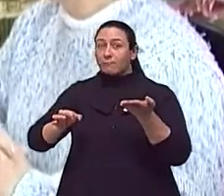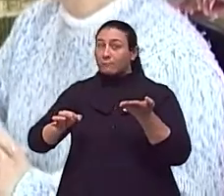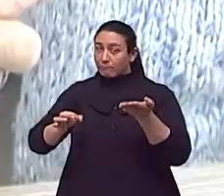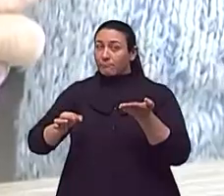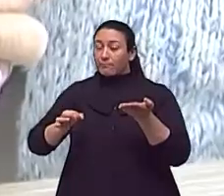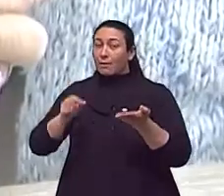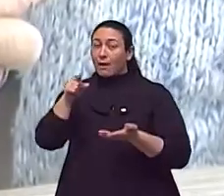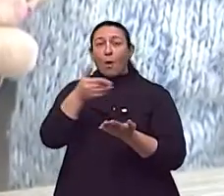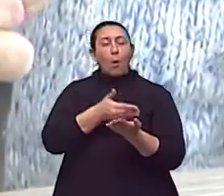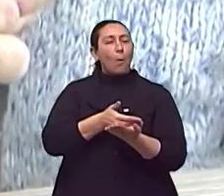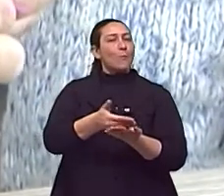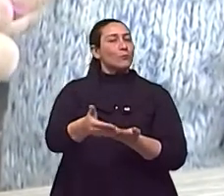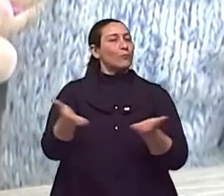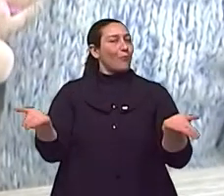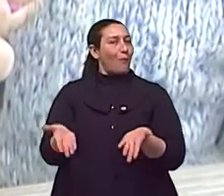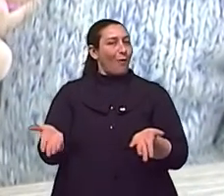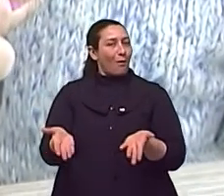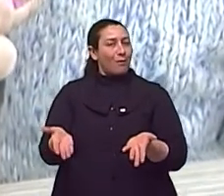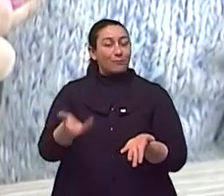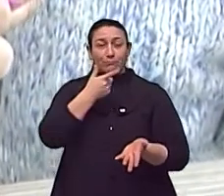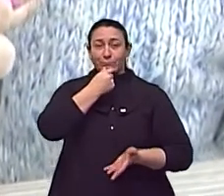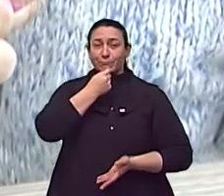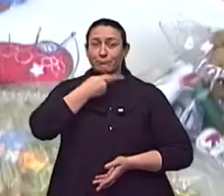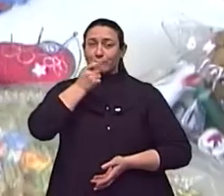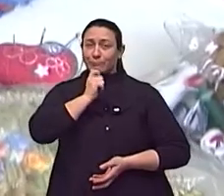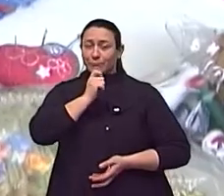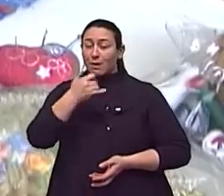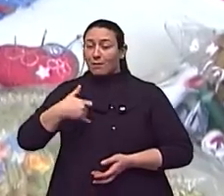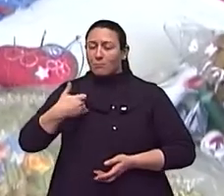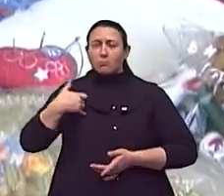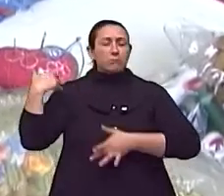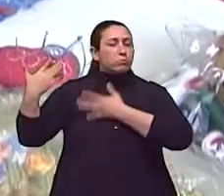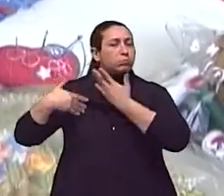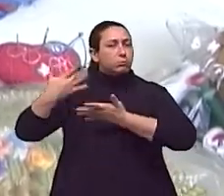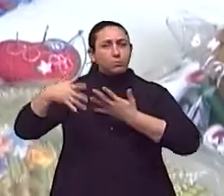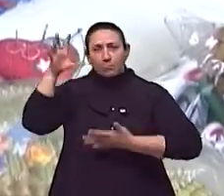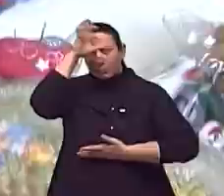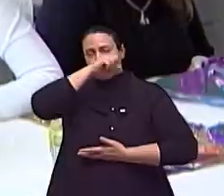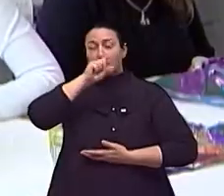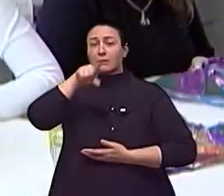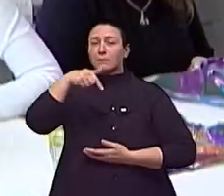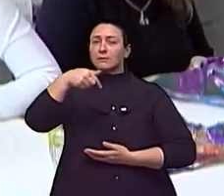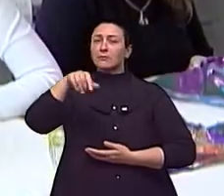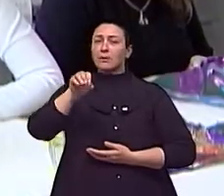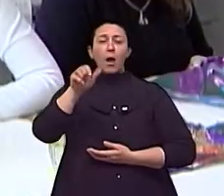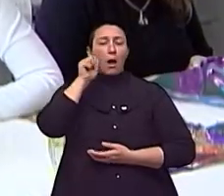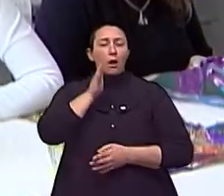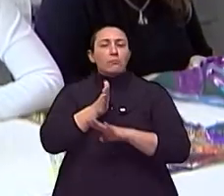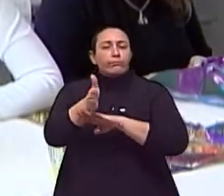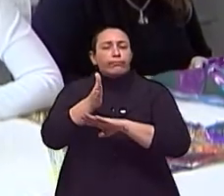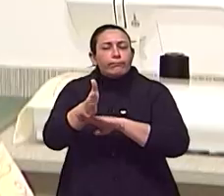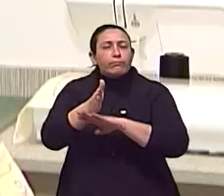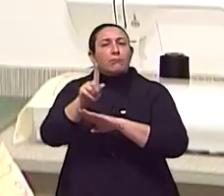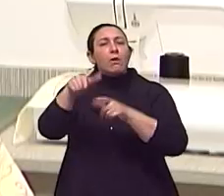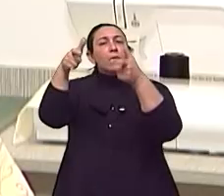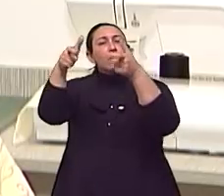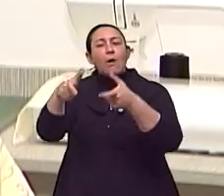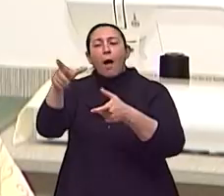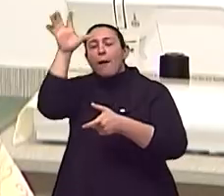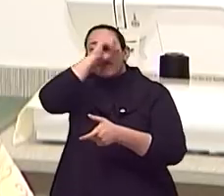com o bordado trajetória queria até aos 70 anos quando descobriu no pet ou aqui uma alegria na sua vida